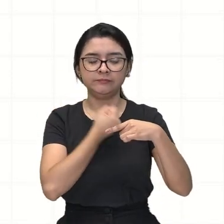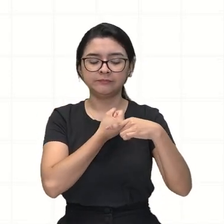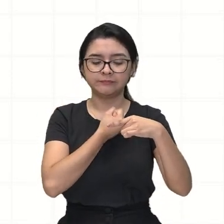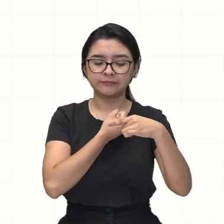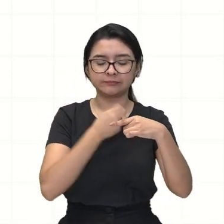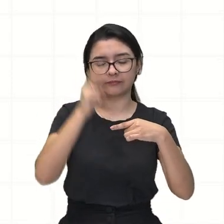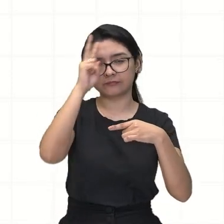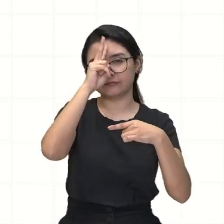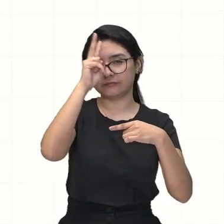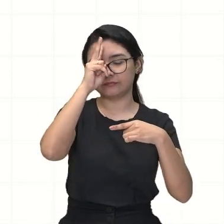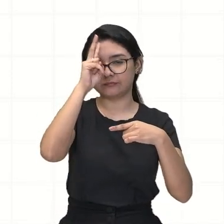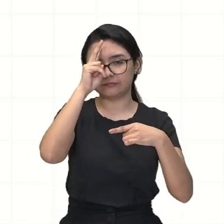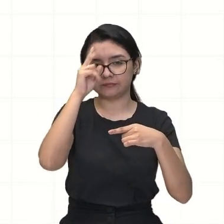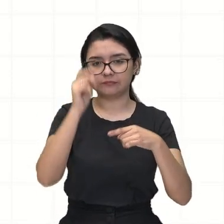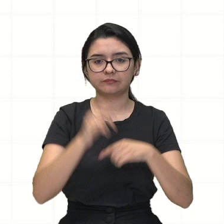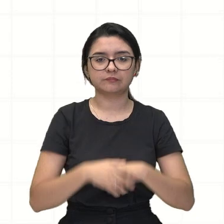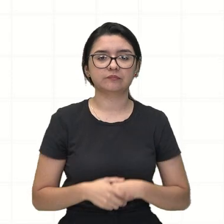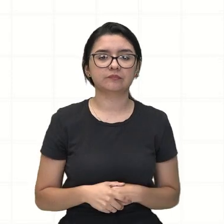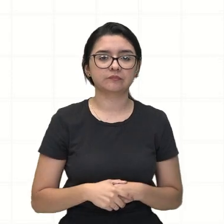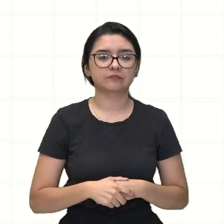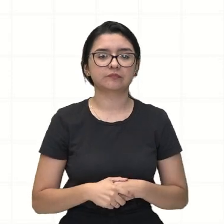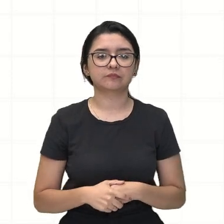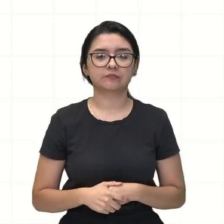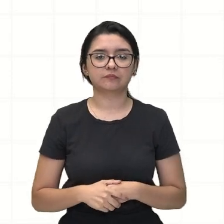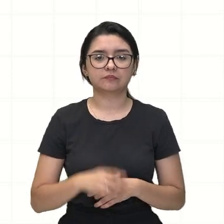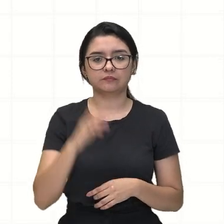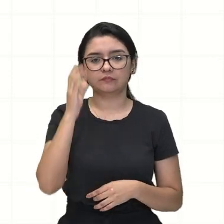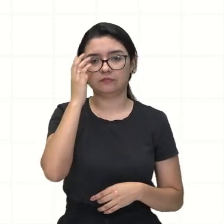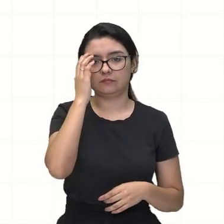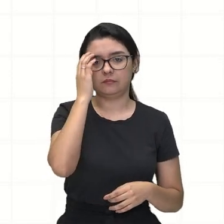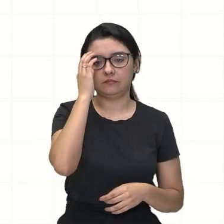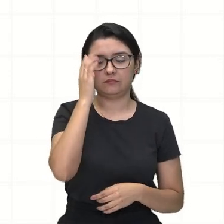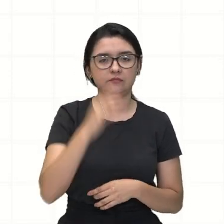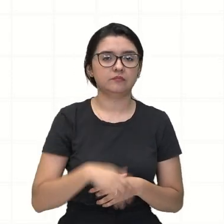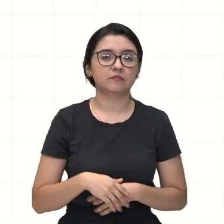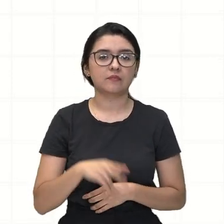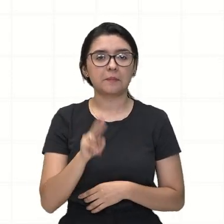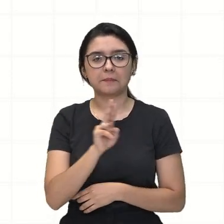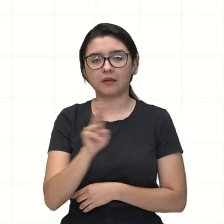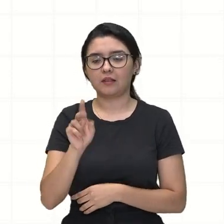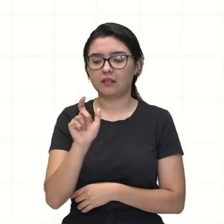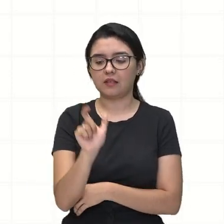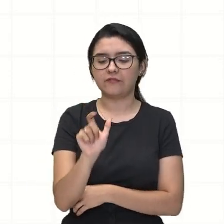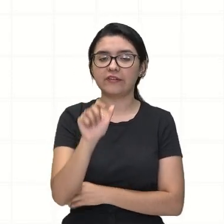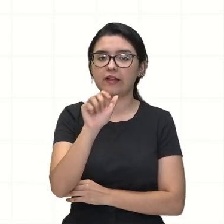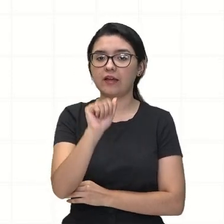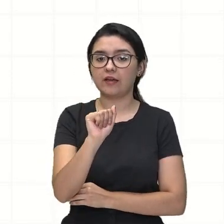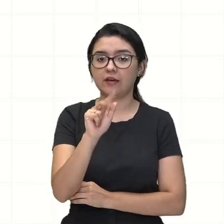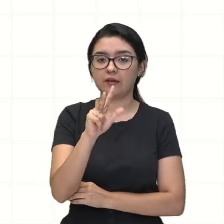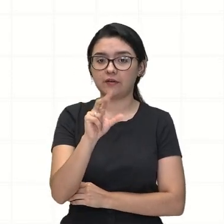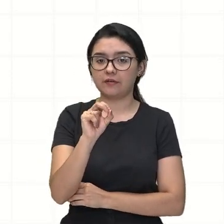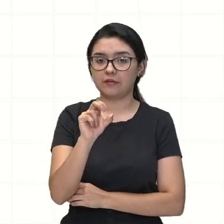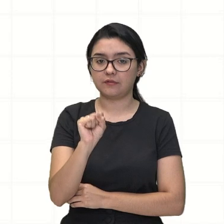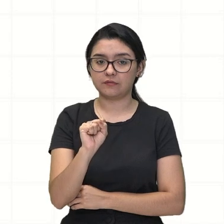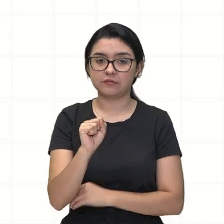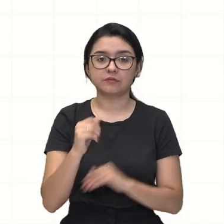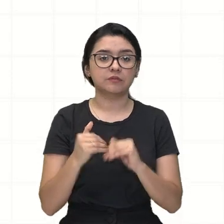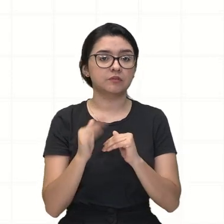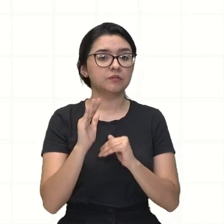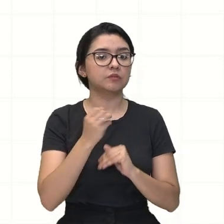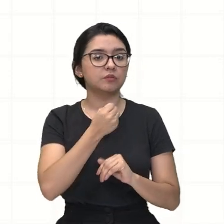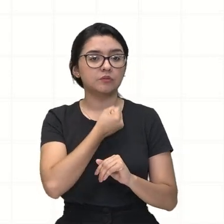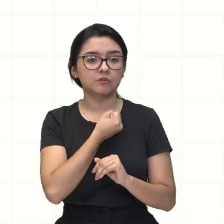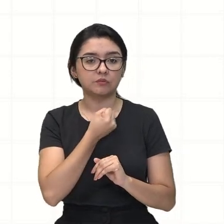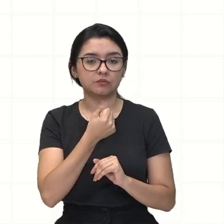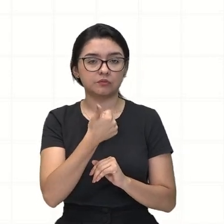Lemos denominador acompanhado da palavra avos. Outros denominadores, você está falando acima de 9, tá bom? Acima